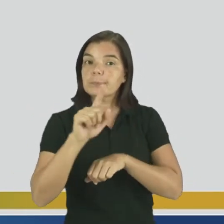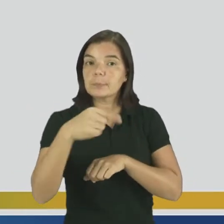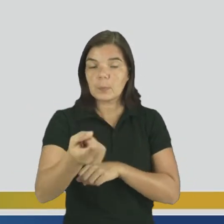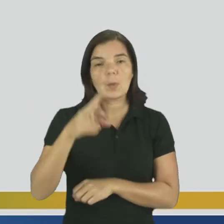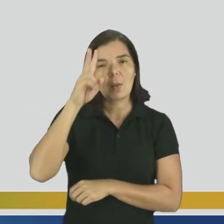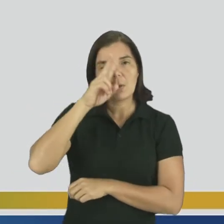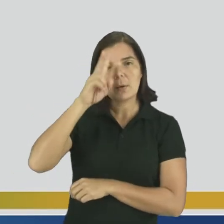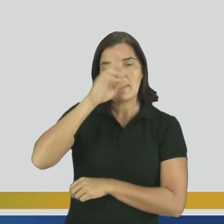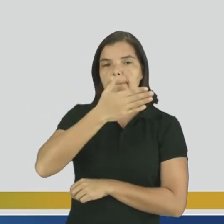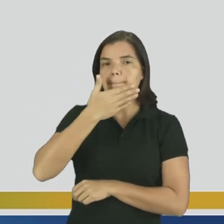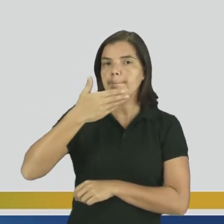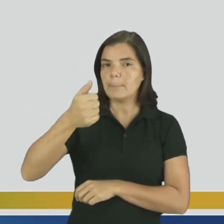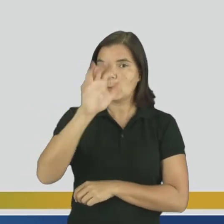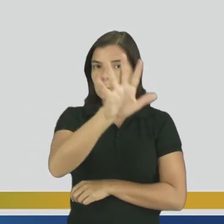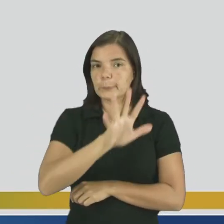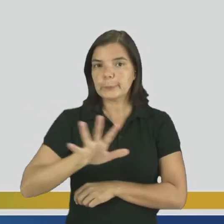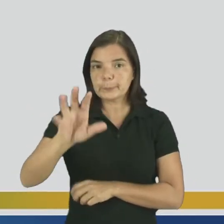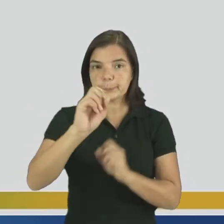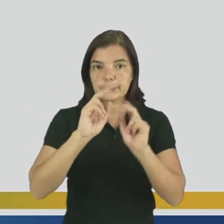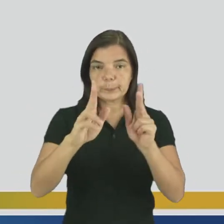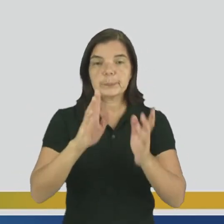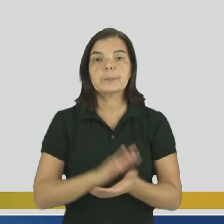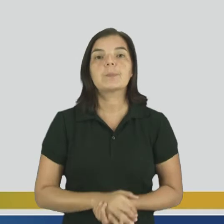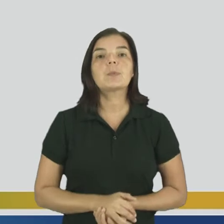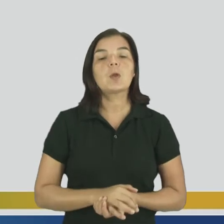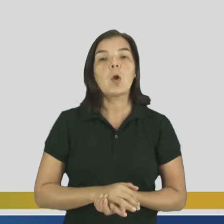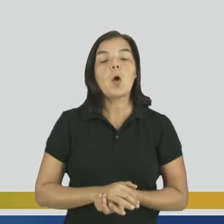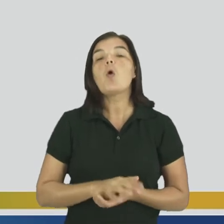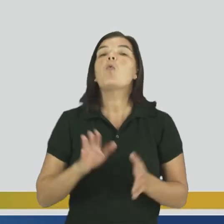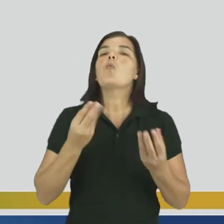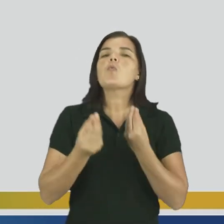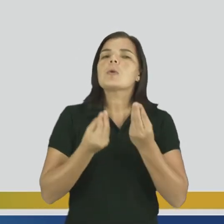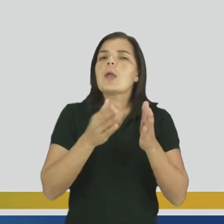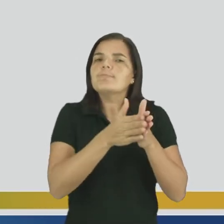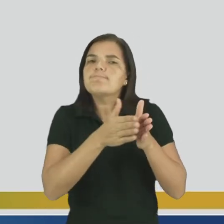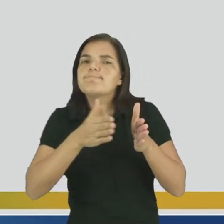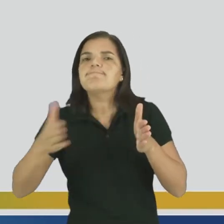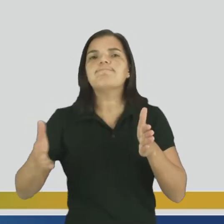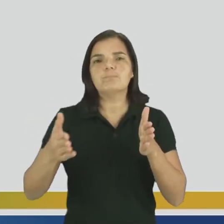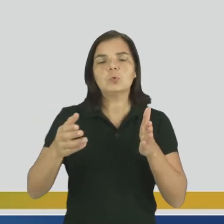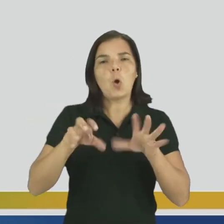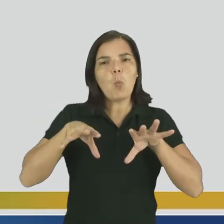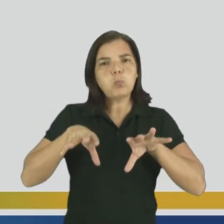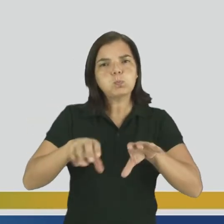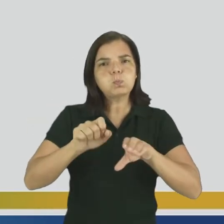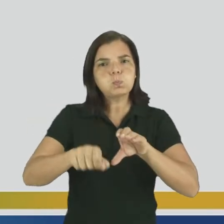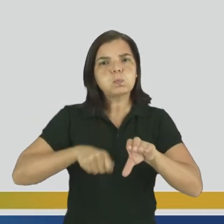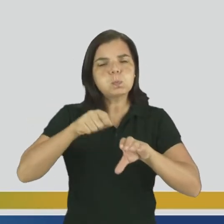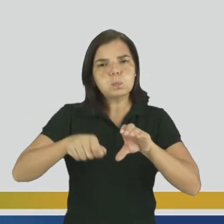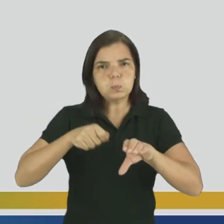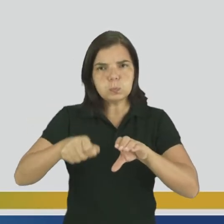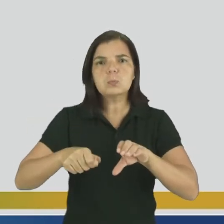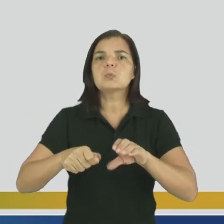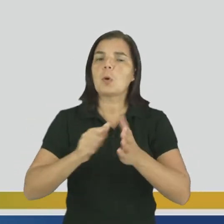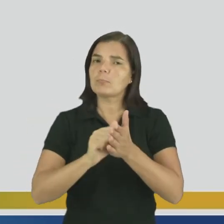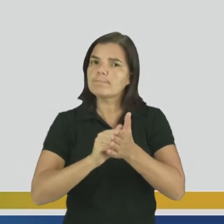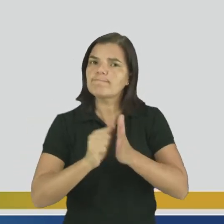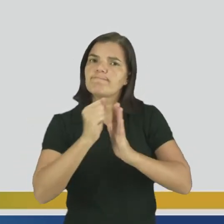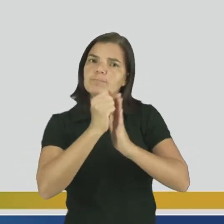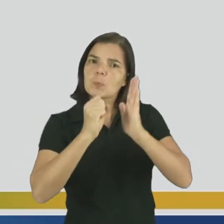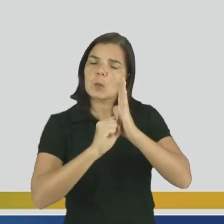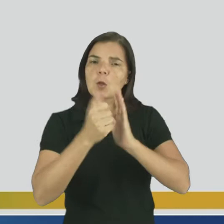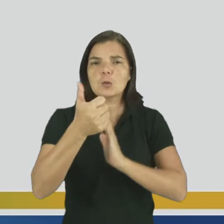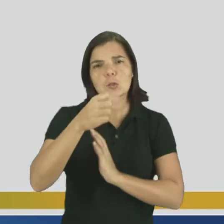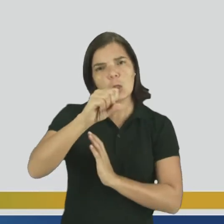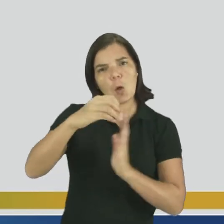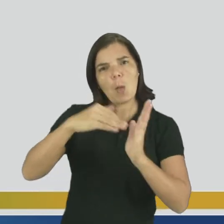vocês vão lembrar melhor desse mapa aqui, ok? O ciclo da borracha aconteceu, né, na passagem do século XIX para o século